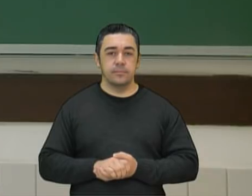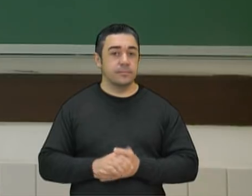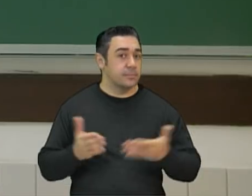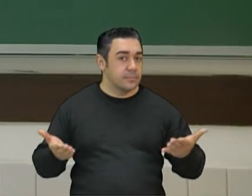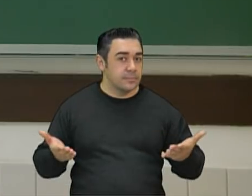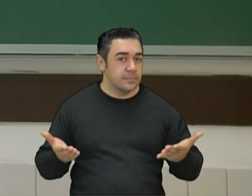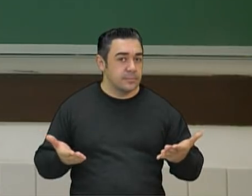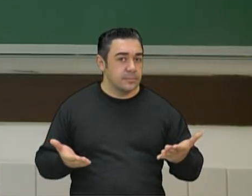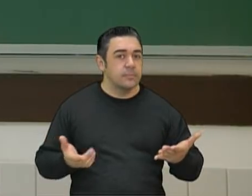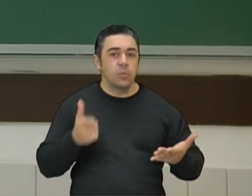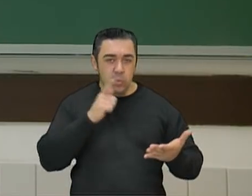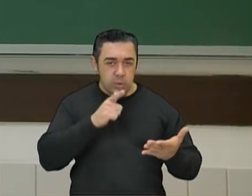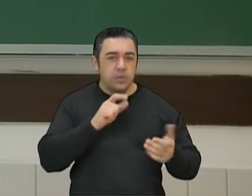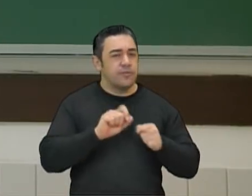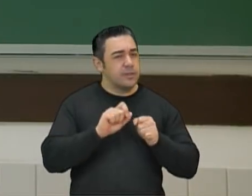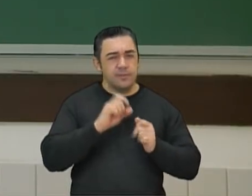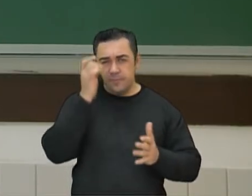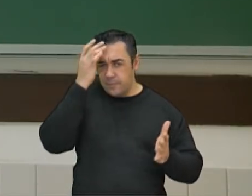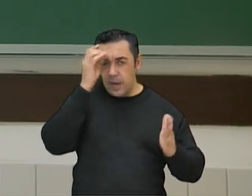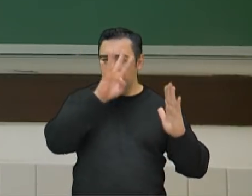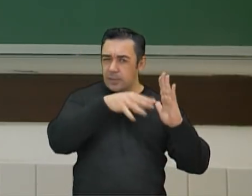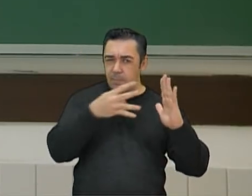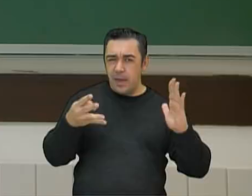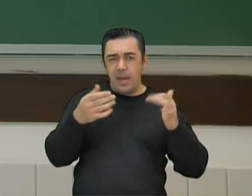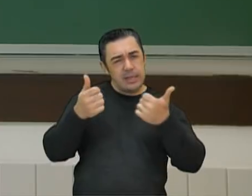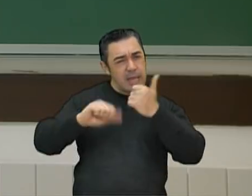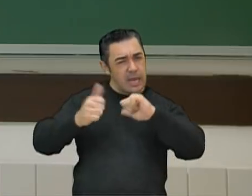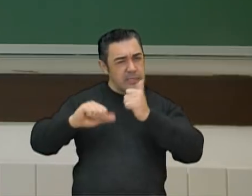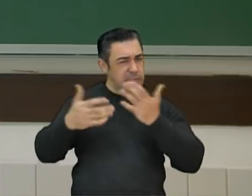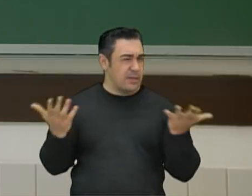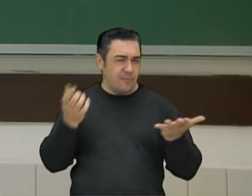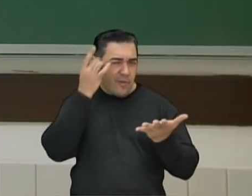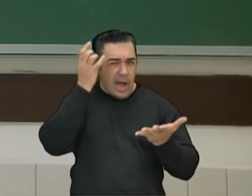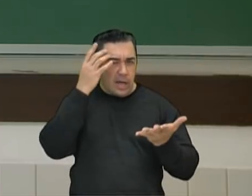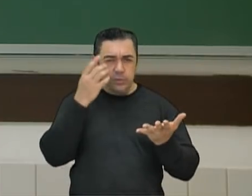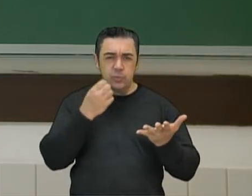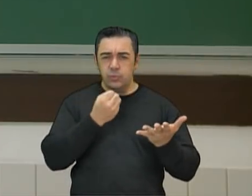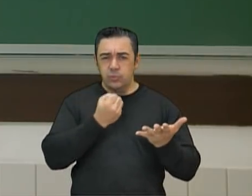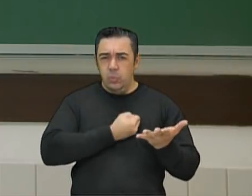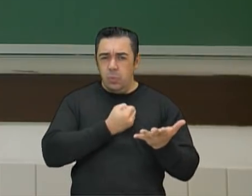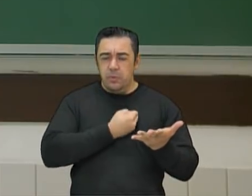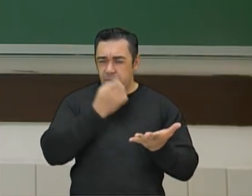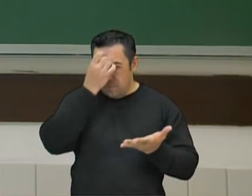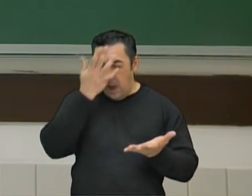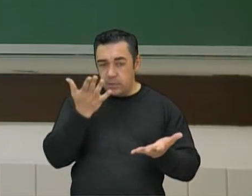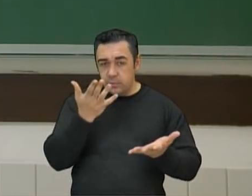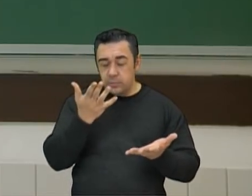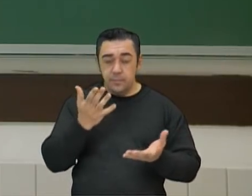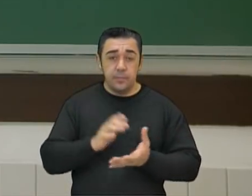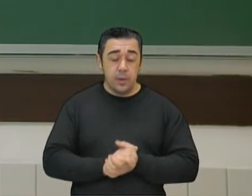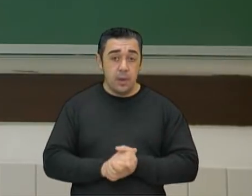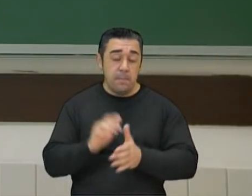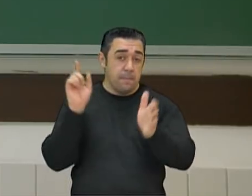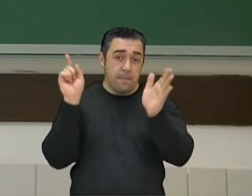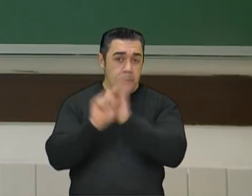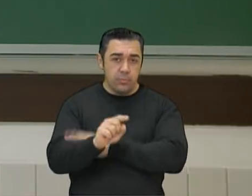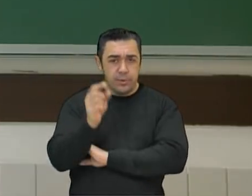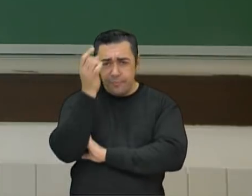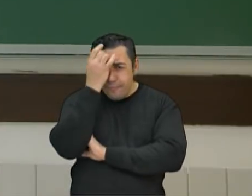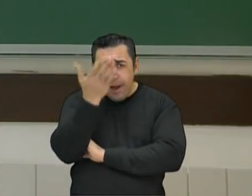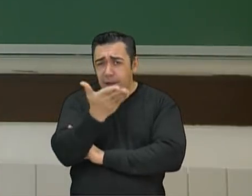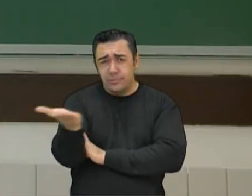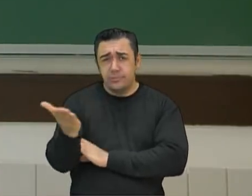E aí? Tabelinha fácil de analisar, números bem tranquilos, facilitei sua vida. Primeira pergunta, muito